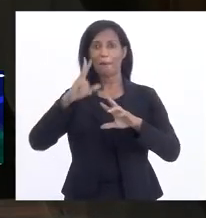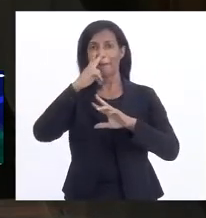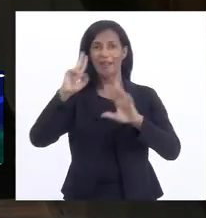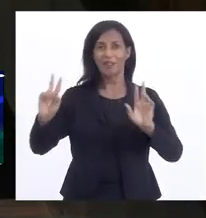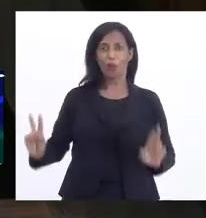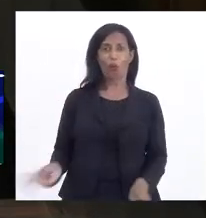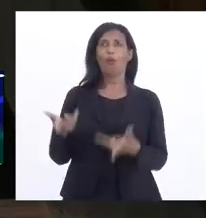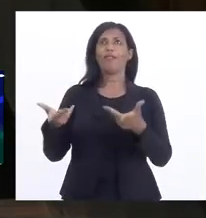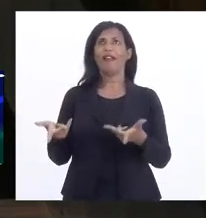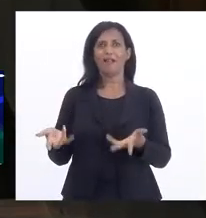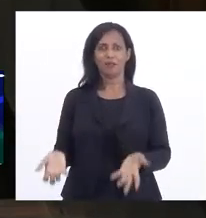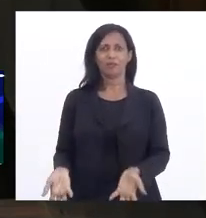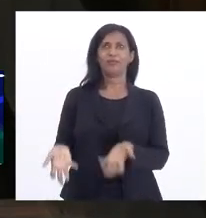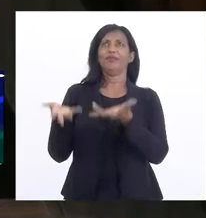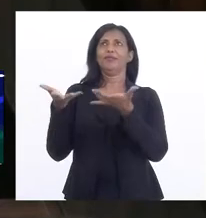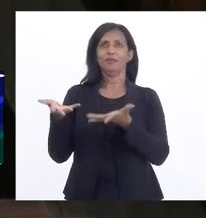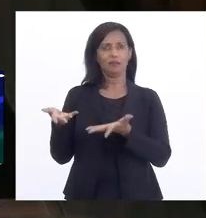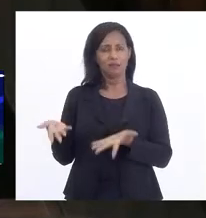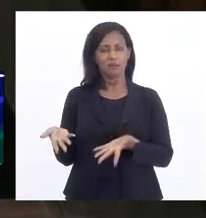Choveu para cima.